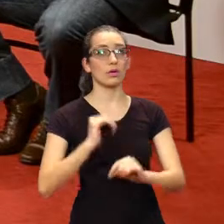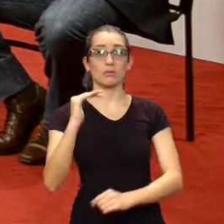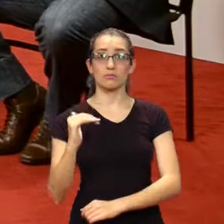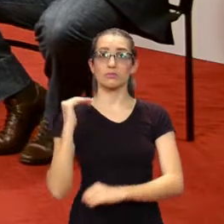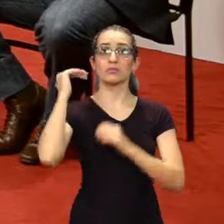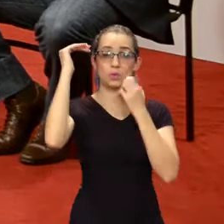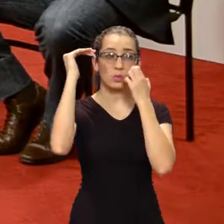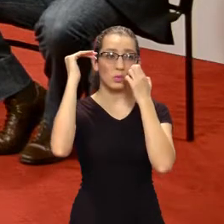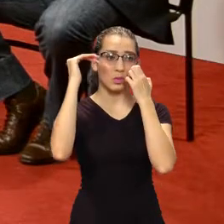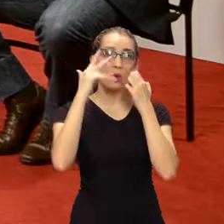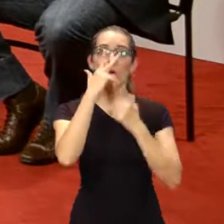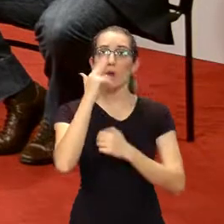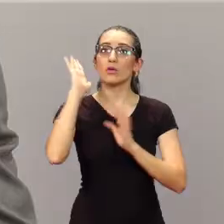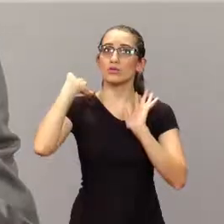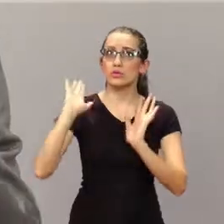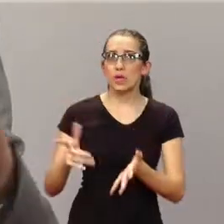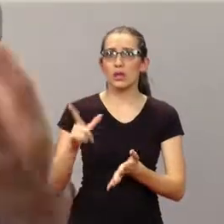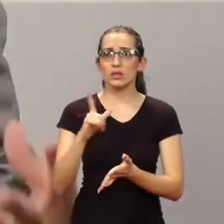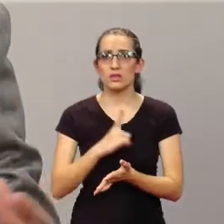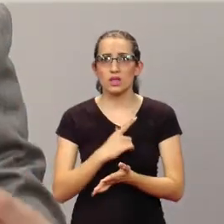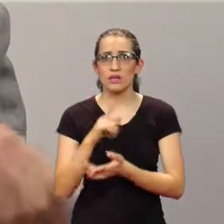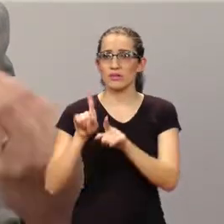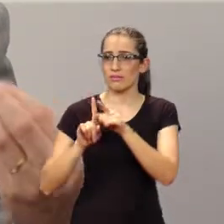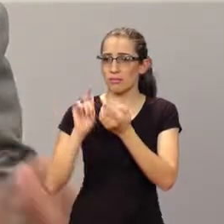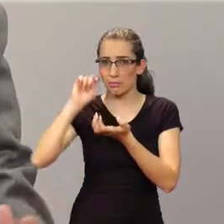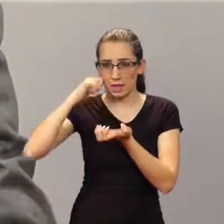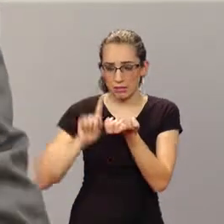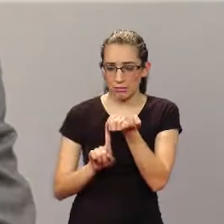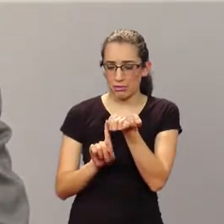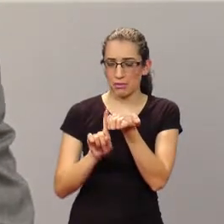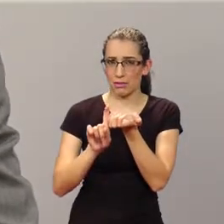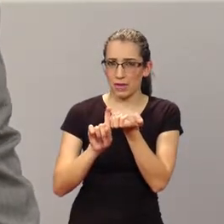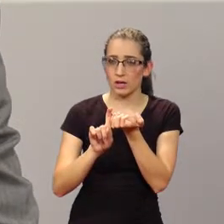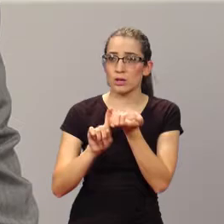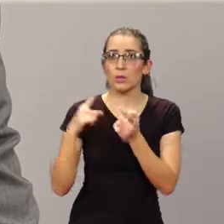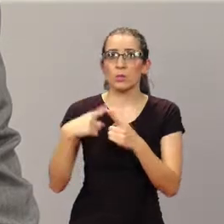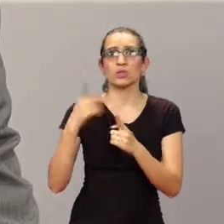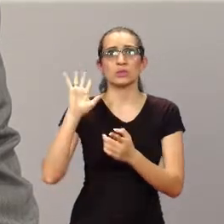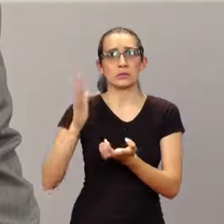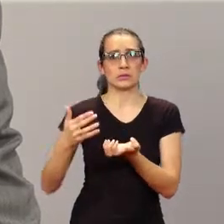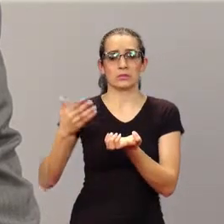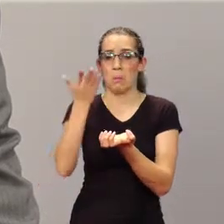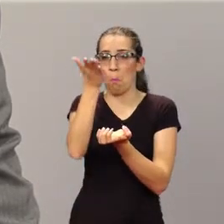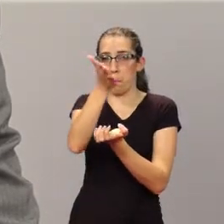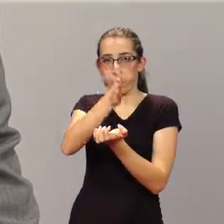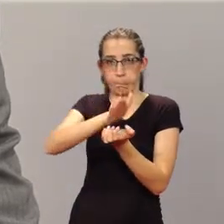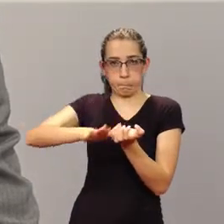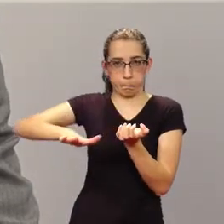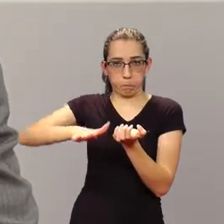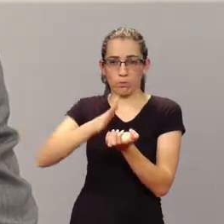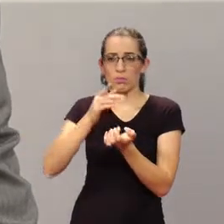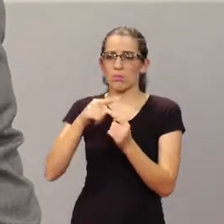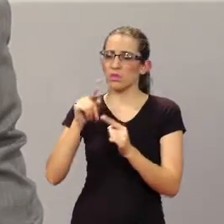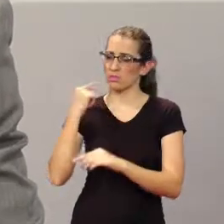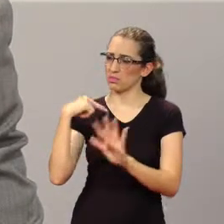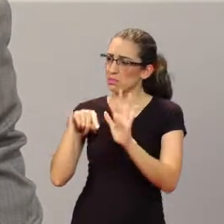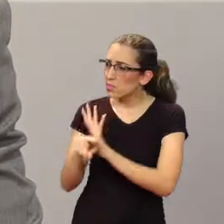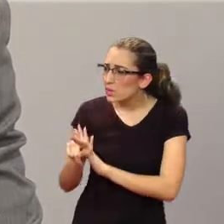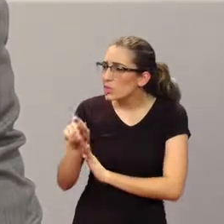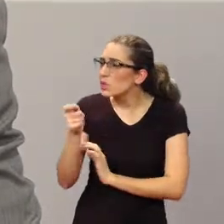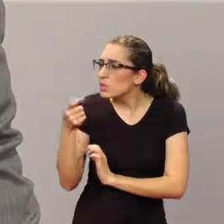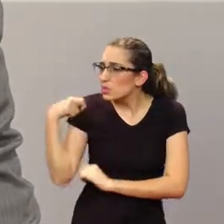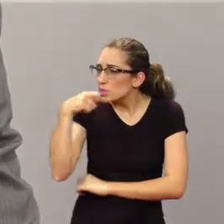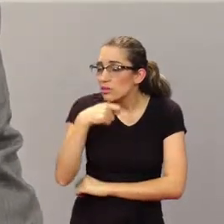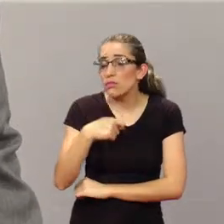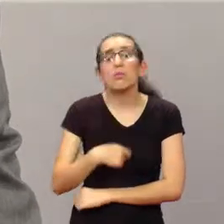com atividade de cárie, com os buracos, as cavidades que a cárie causa nos dentes, e eles escovam os dentes.